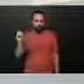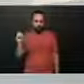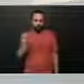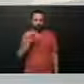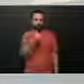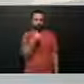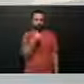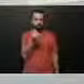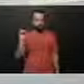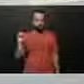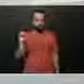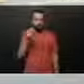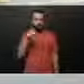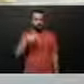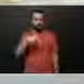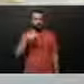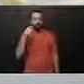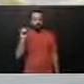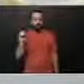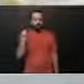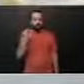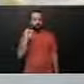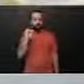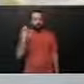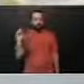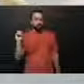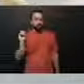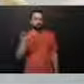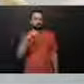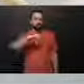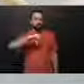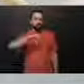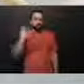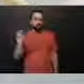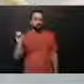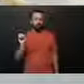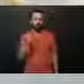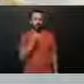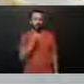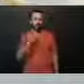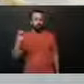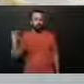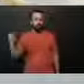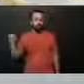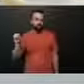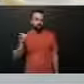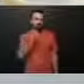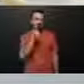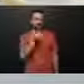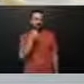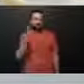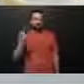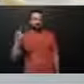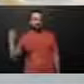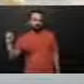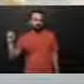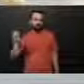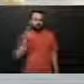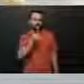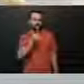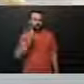50, 60, 70, 80, 90, 100,